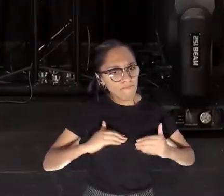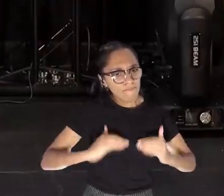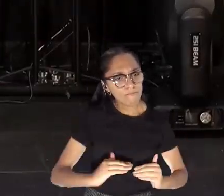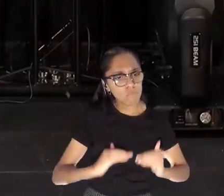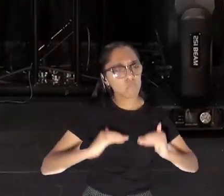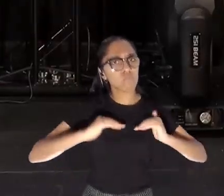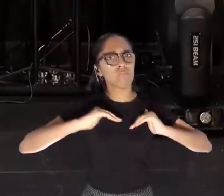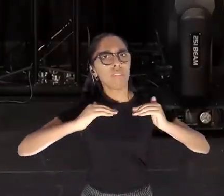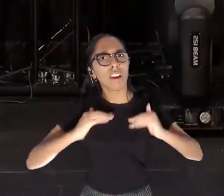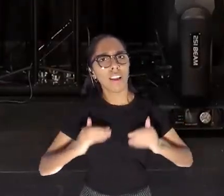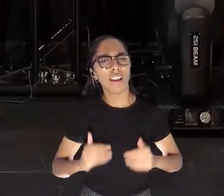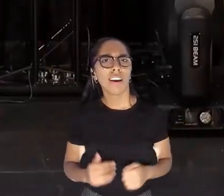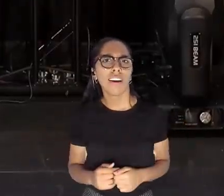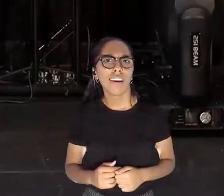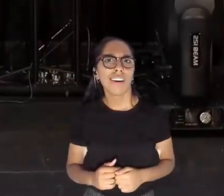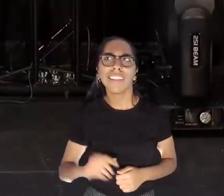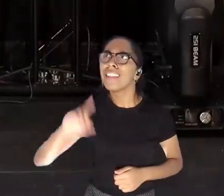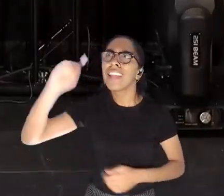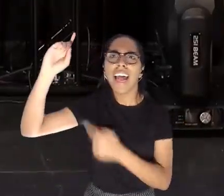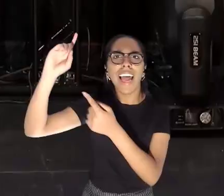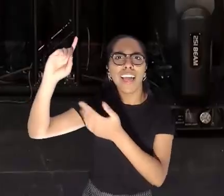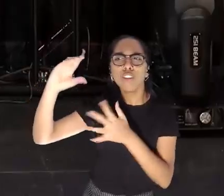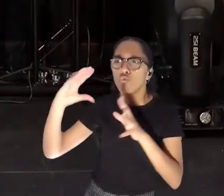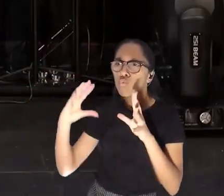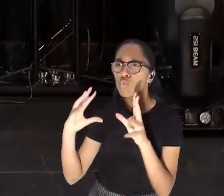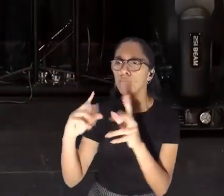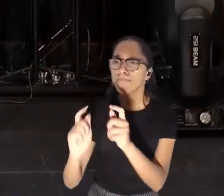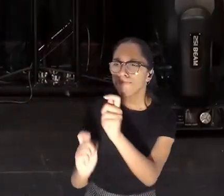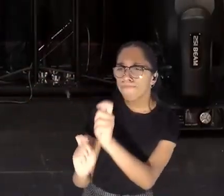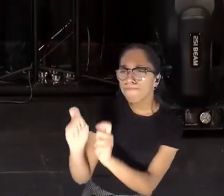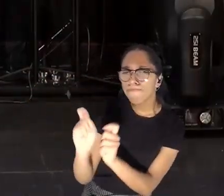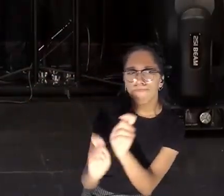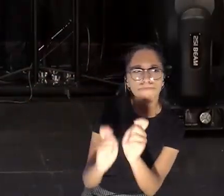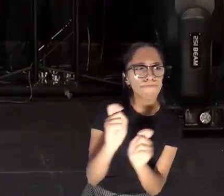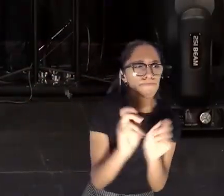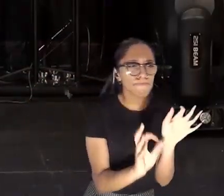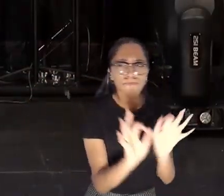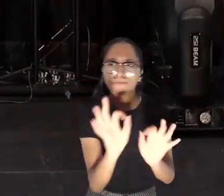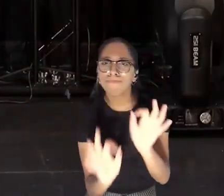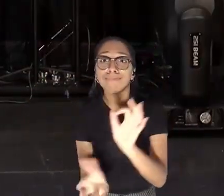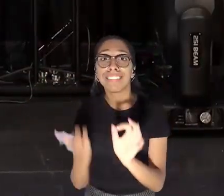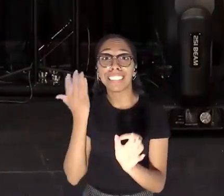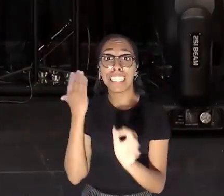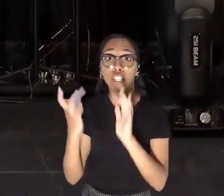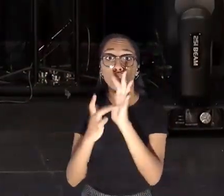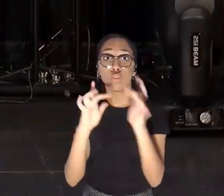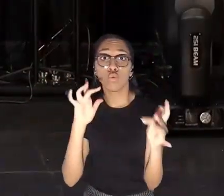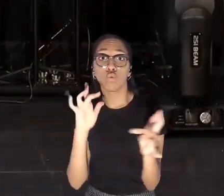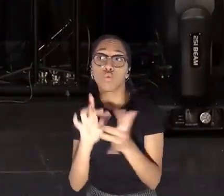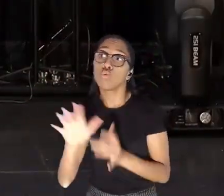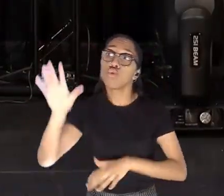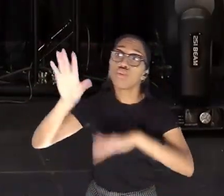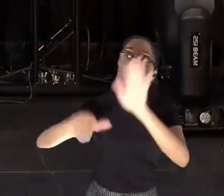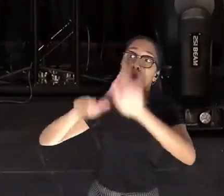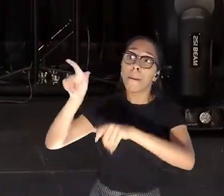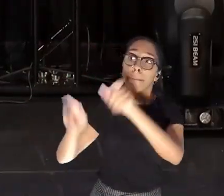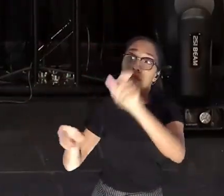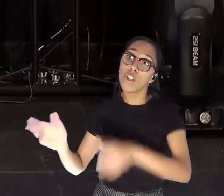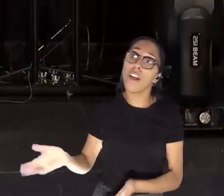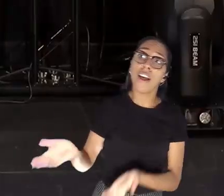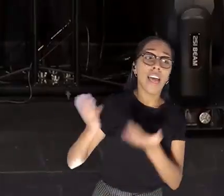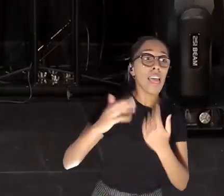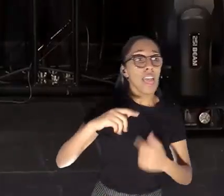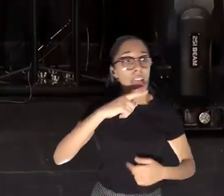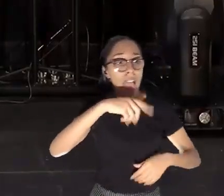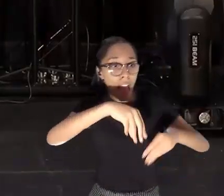tudo. Ele é o dono de toda a criatividade. Ele é o dono de todo o poder. Jesus Cristo lotava os desertos. Jesus Cristo arrastava pessoas para os lugares